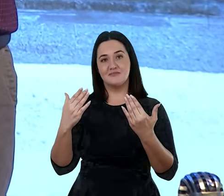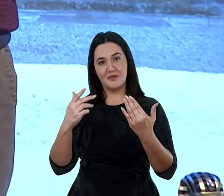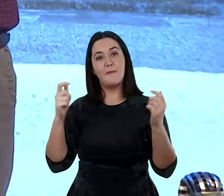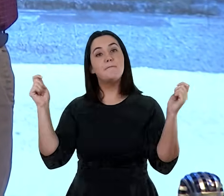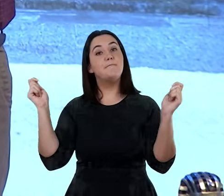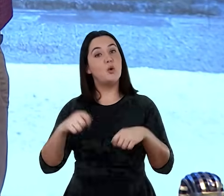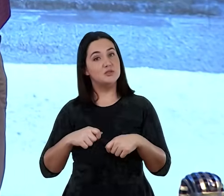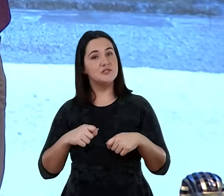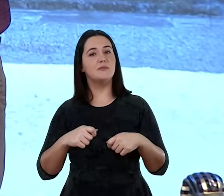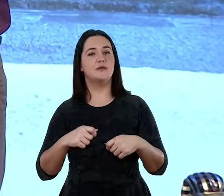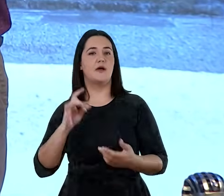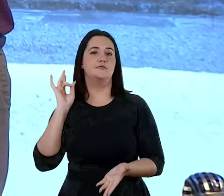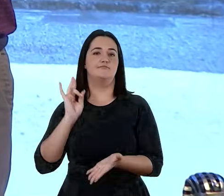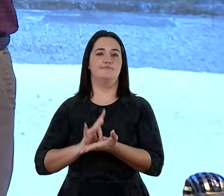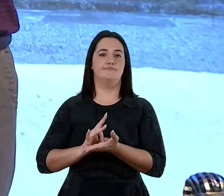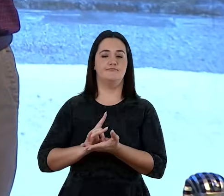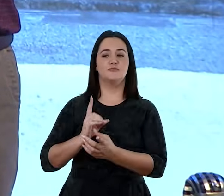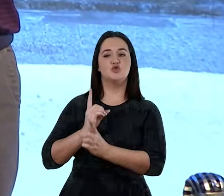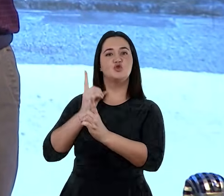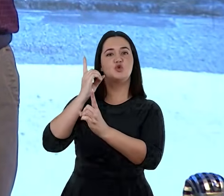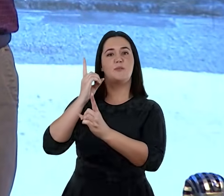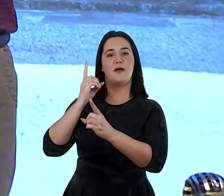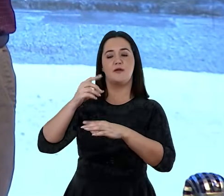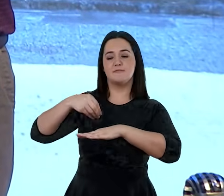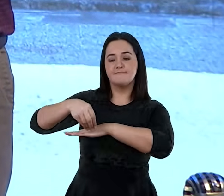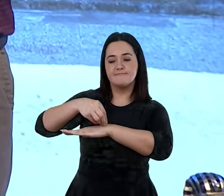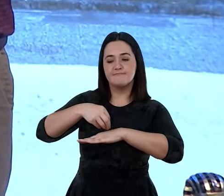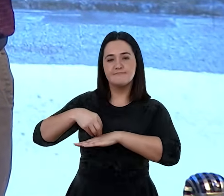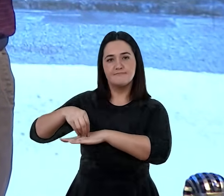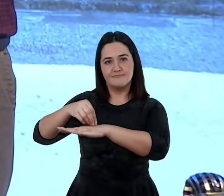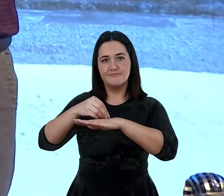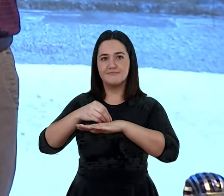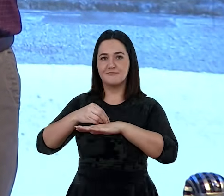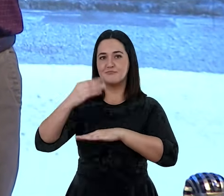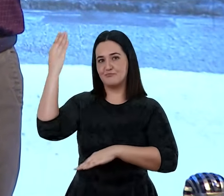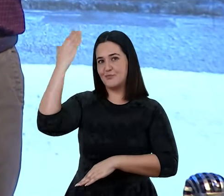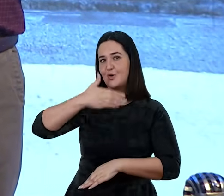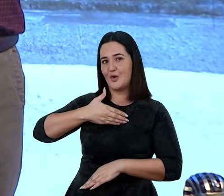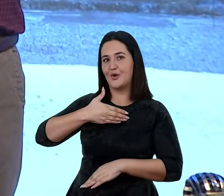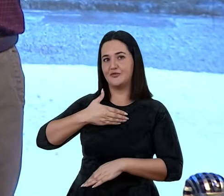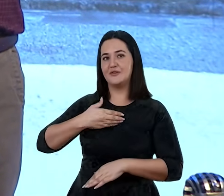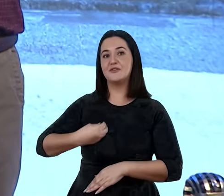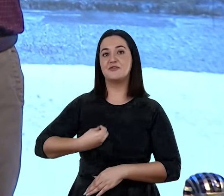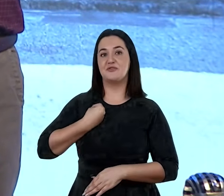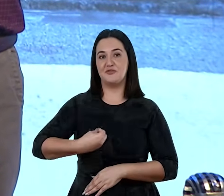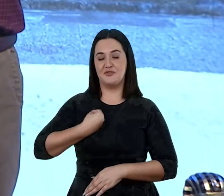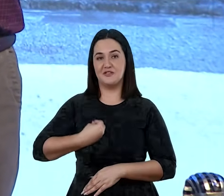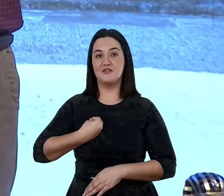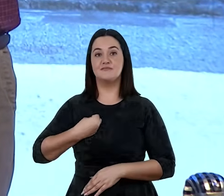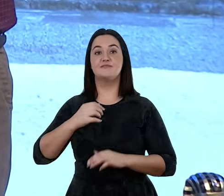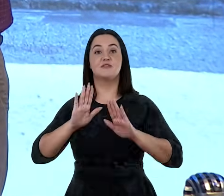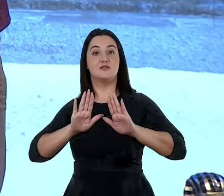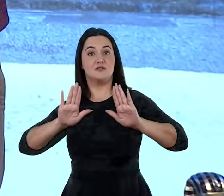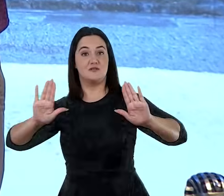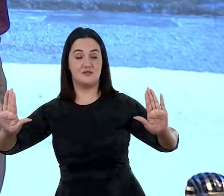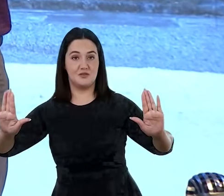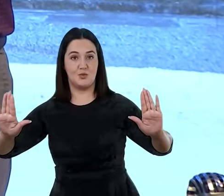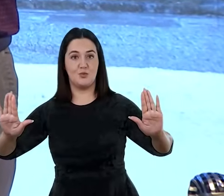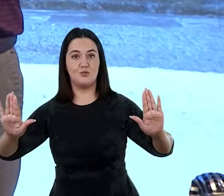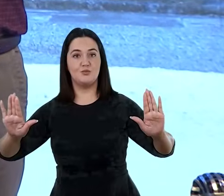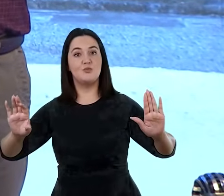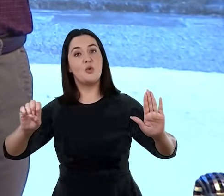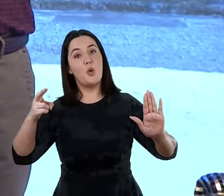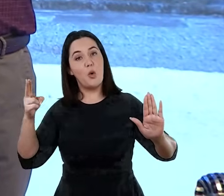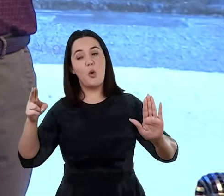aqui uma possibilidade de ter descoberto na arqueologia um indício histórico da existência de Sansão, ou